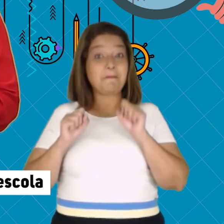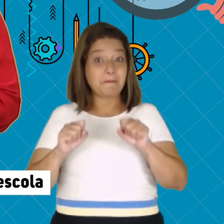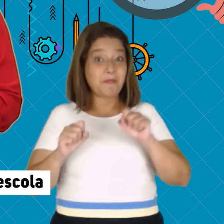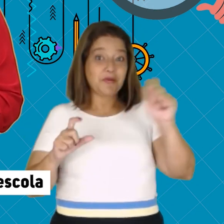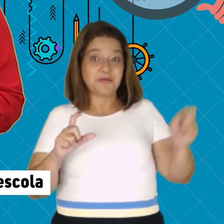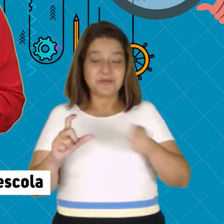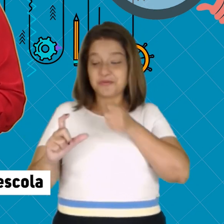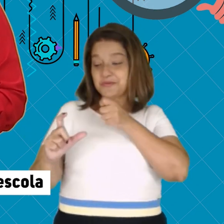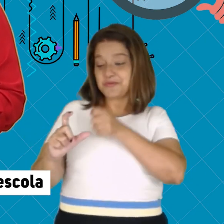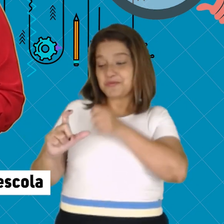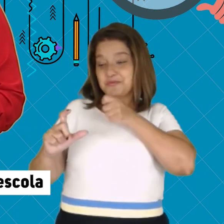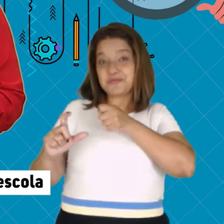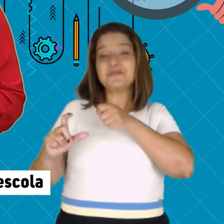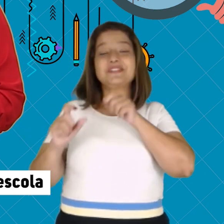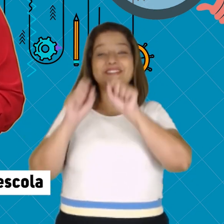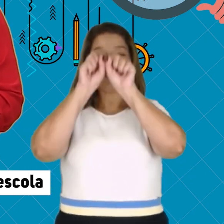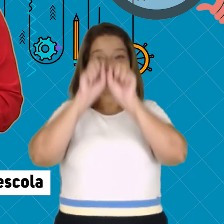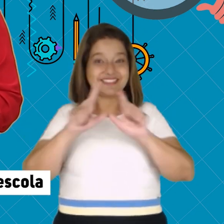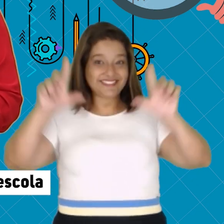basta acessar o